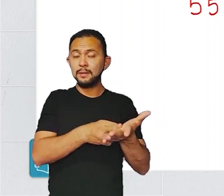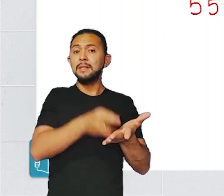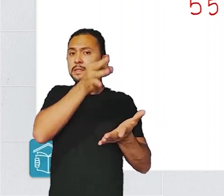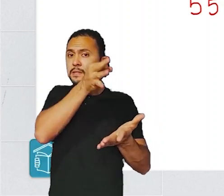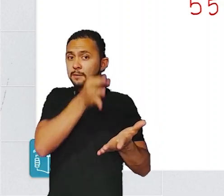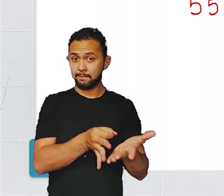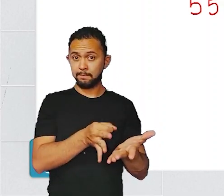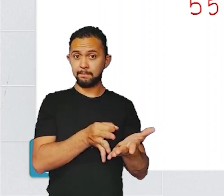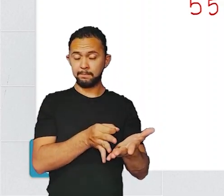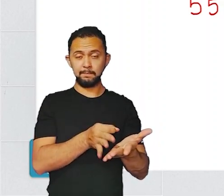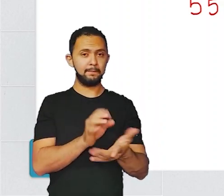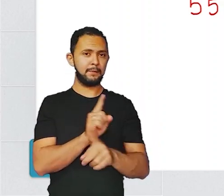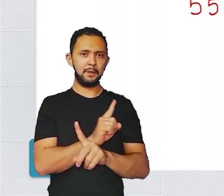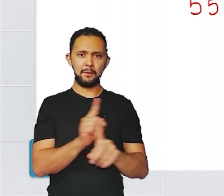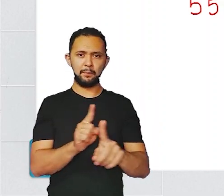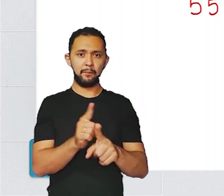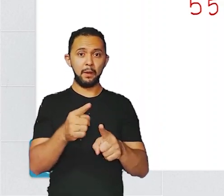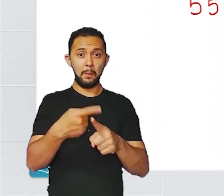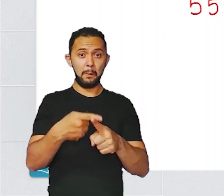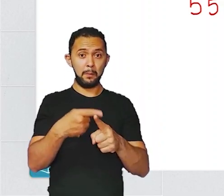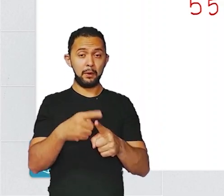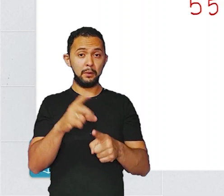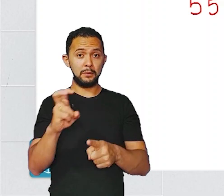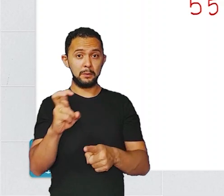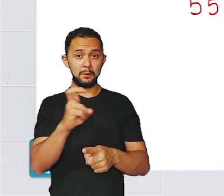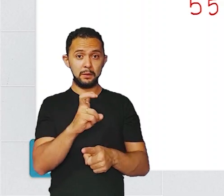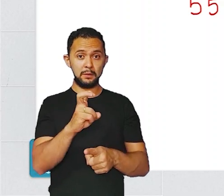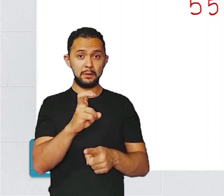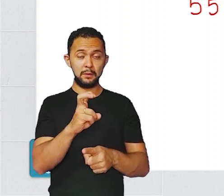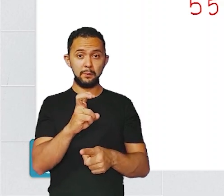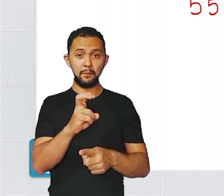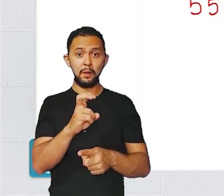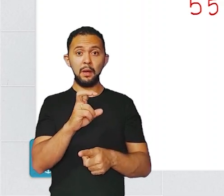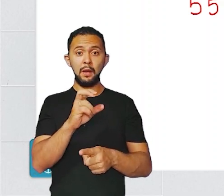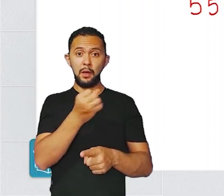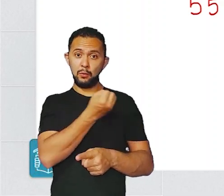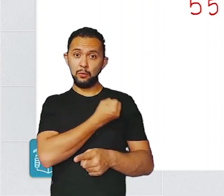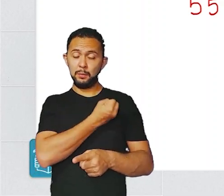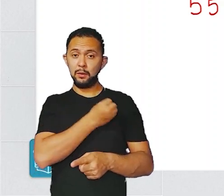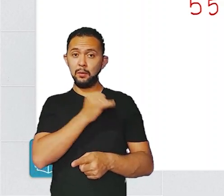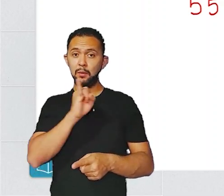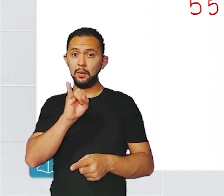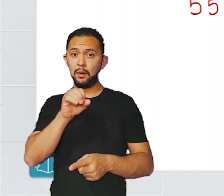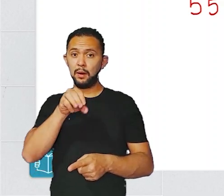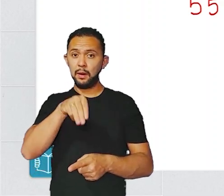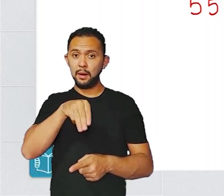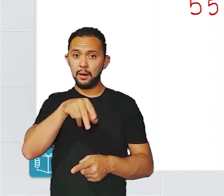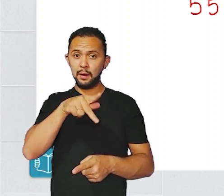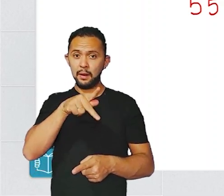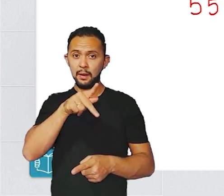simples motivo, porque 55 é um número ímpar. E para ser o número divisível por 2, tem que ser